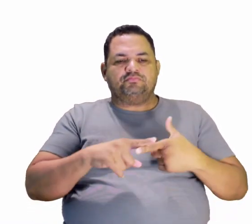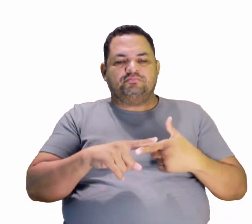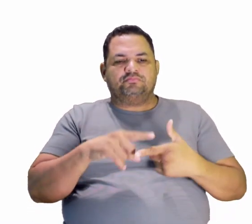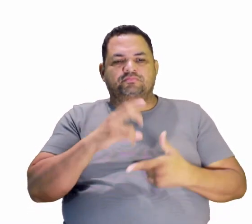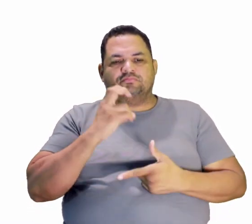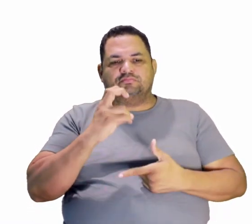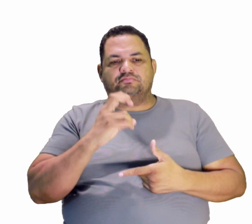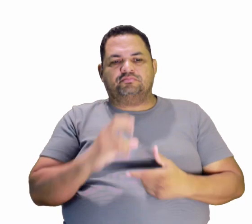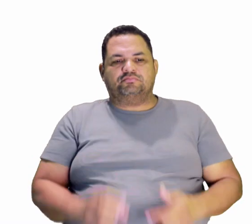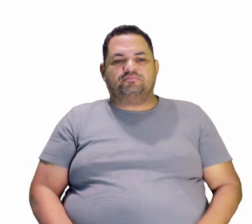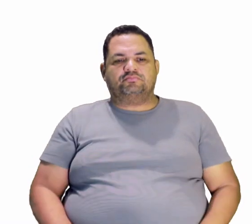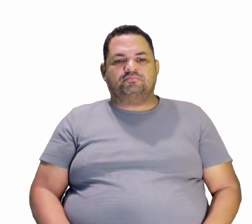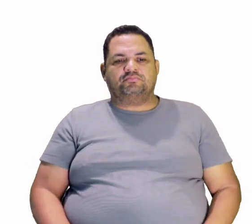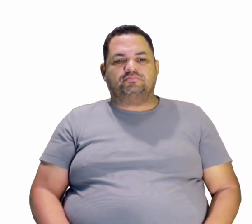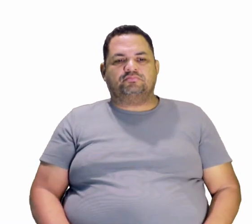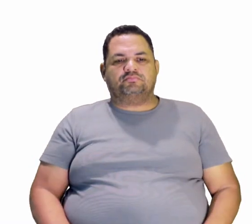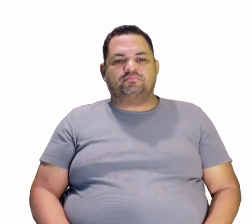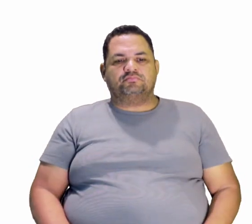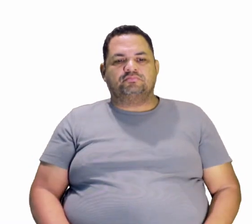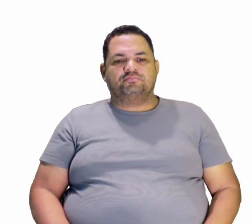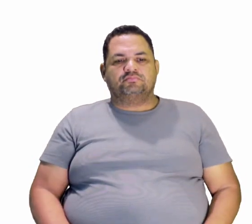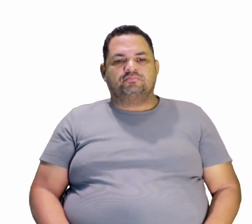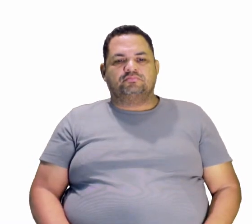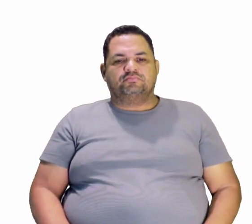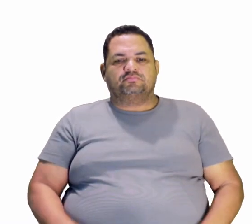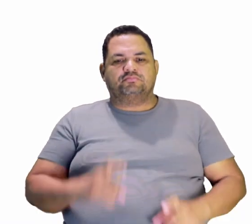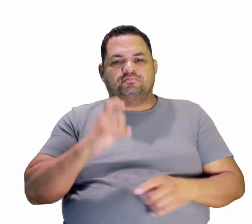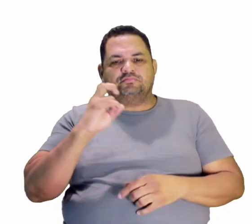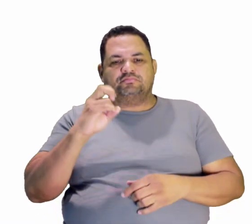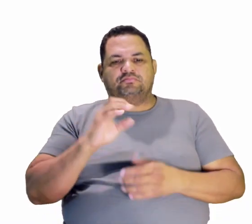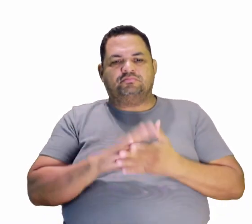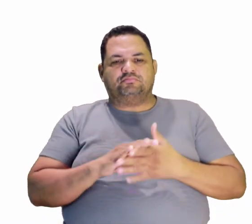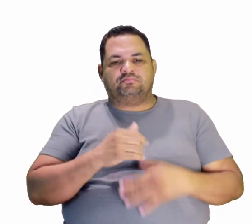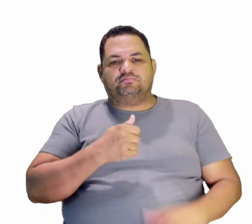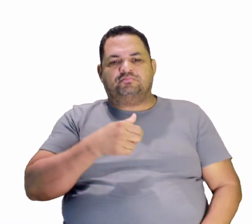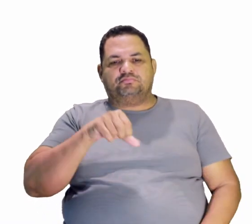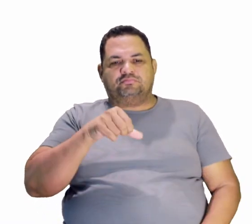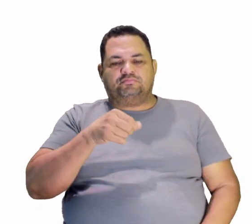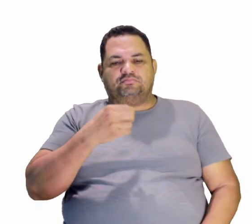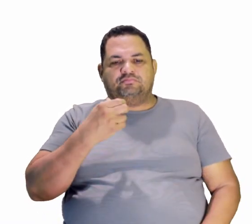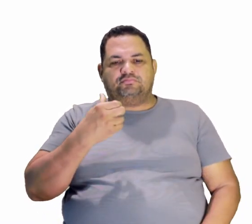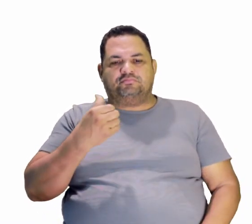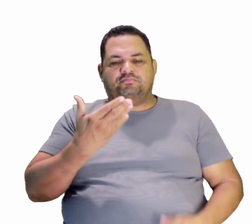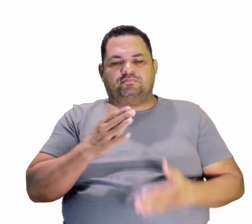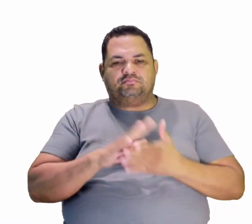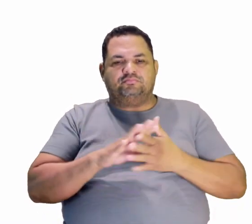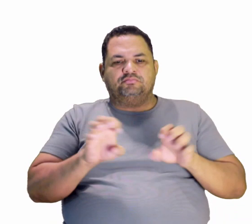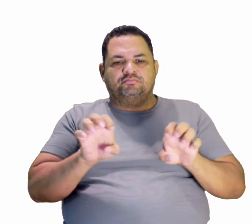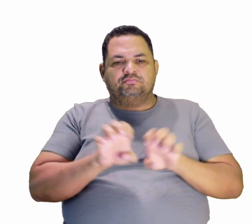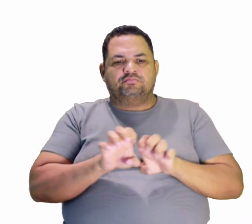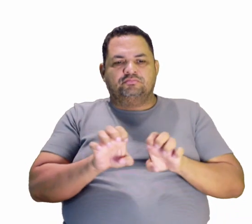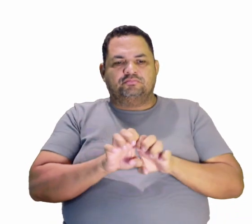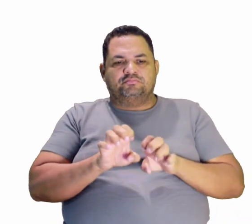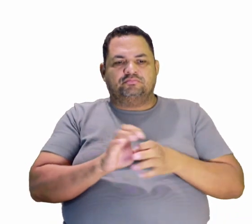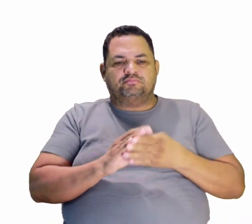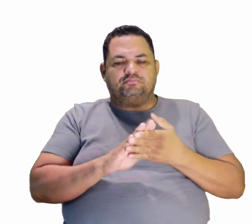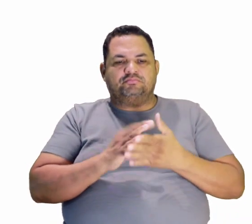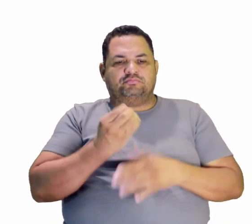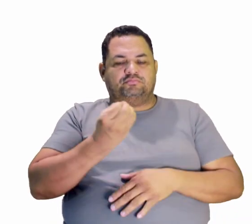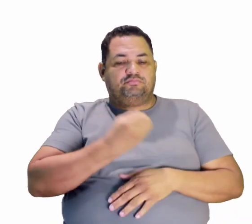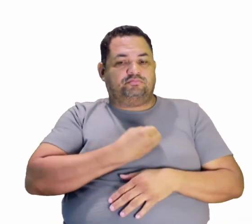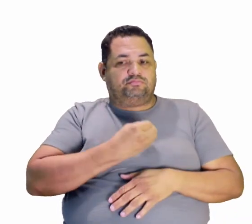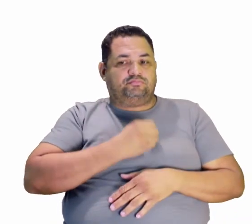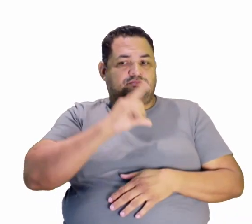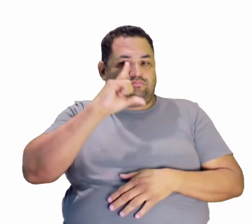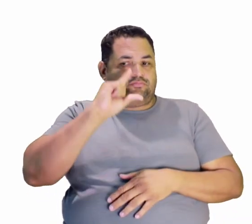não aparece, por 5 deu 20, por 5 deu 96. Essa equação são números menores